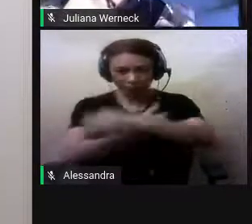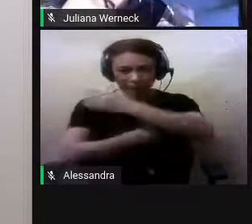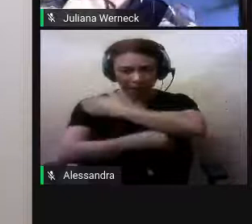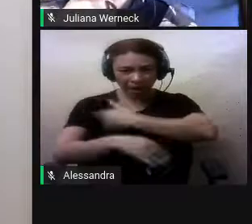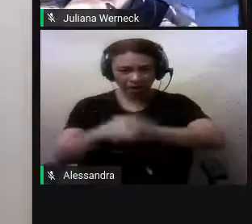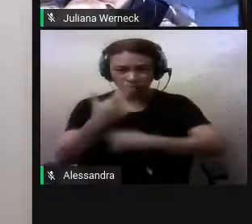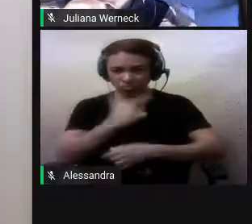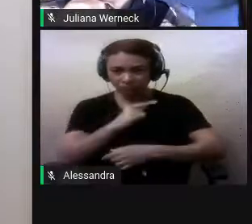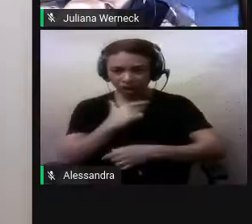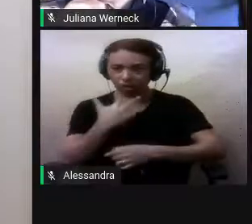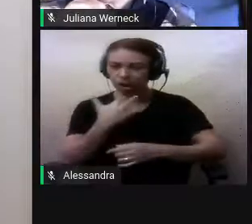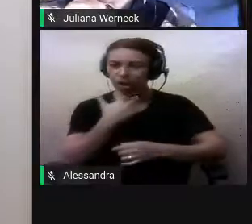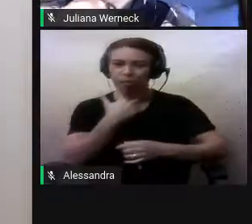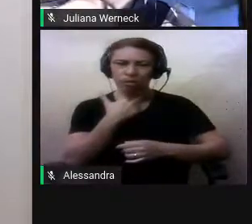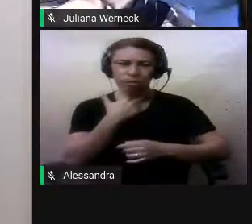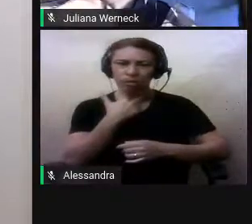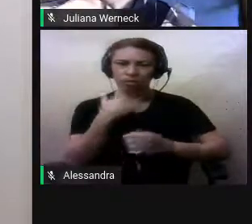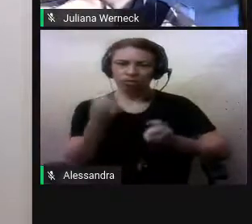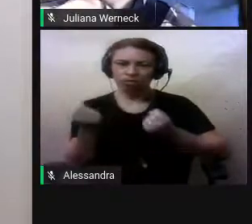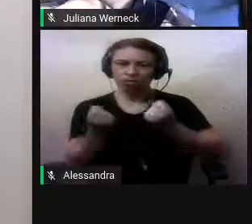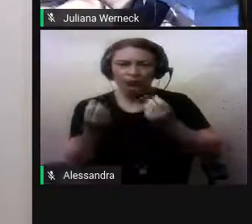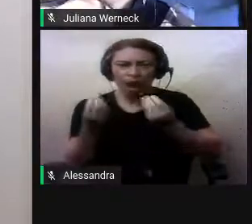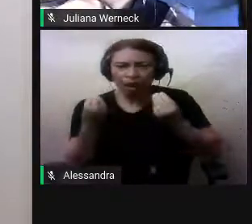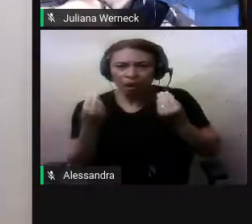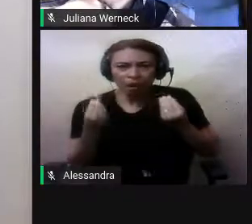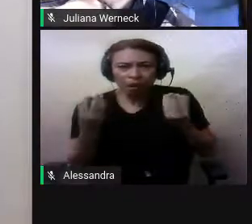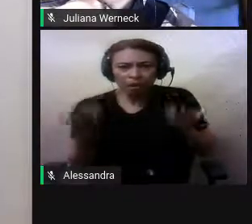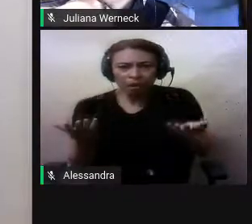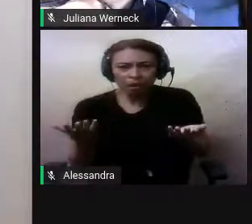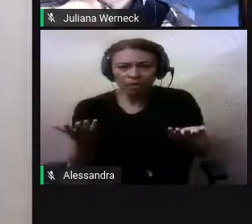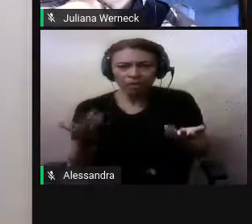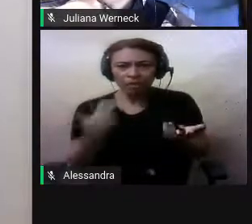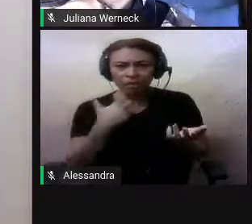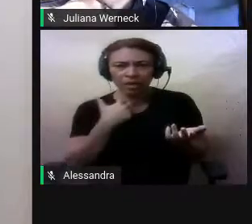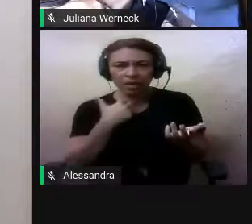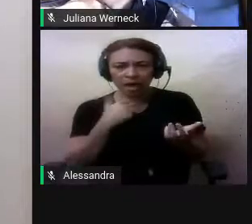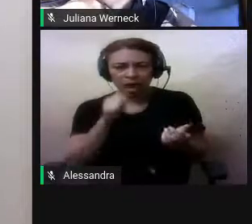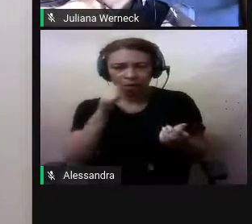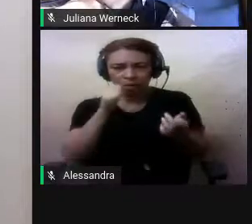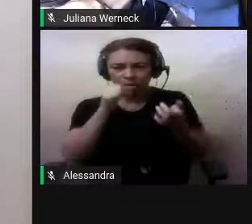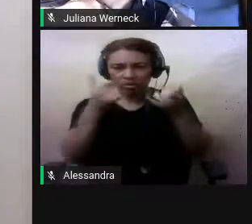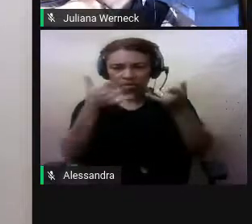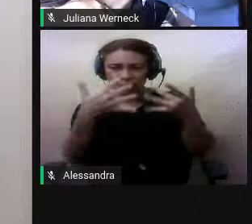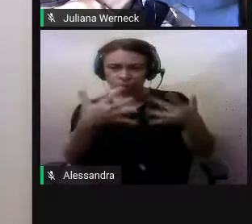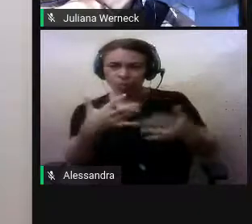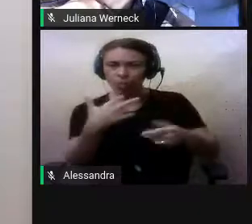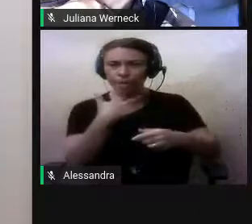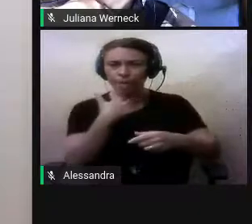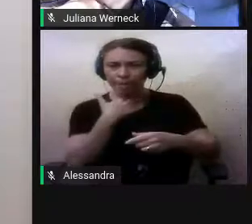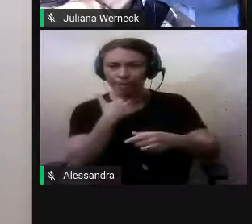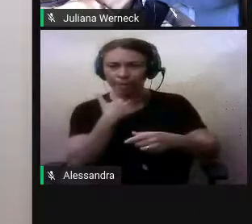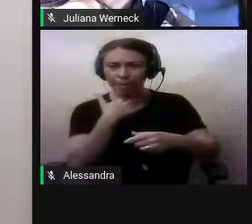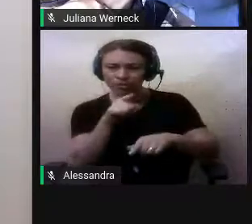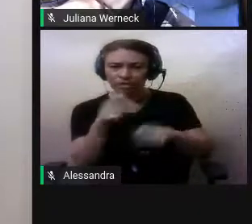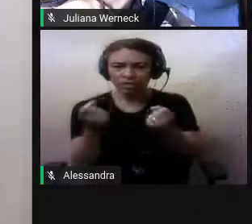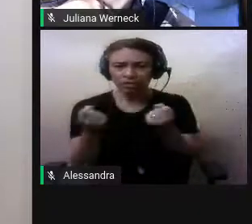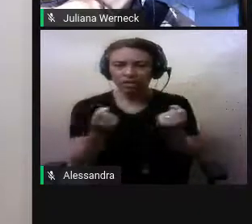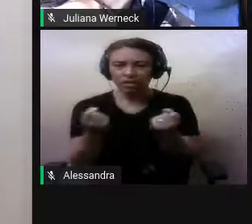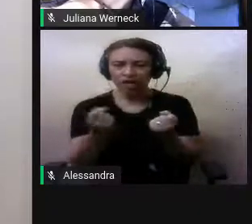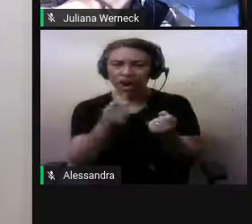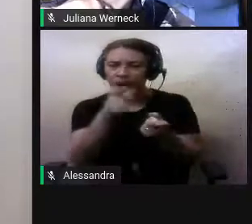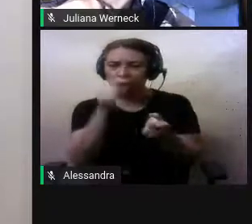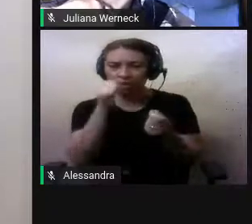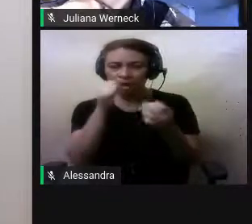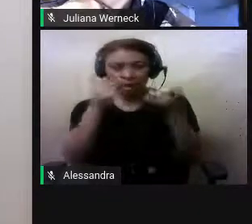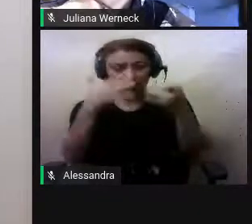pode dirigir. Eu falei, mas como assim não pode? Ela falou, não pode, porque Não tem como você dirigir. Eu expliquei para ela, falei,